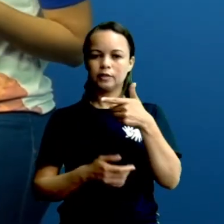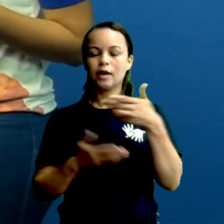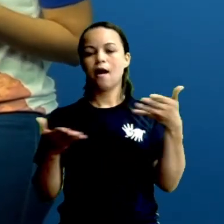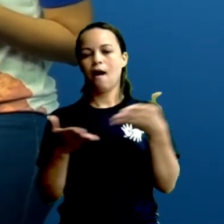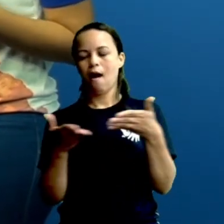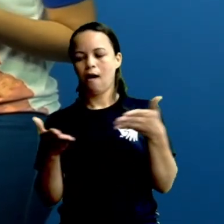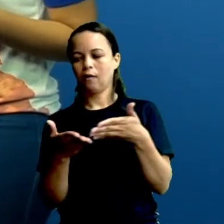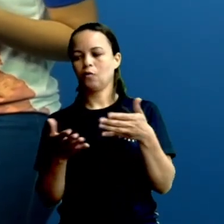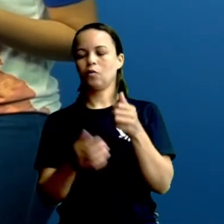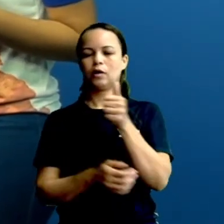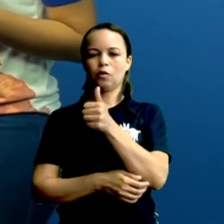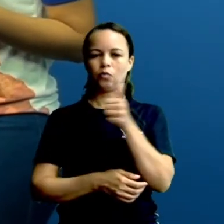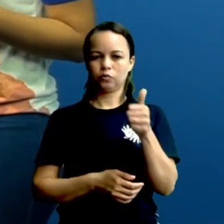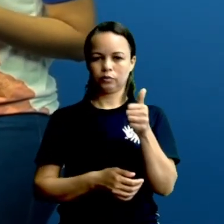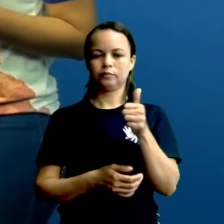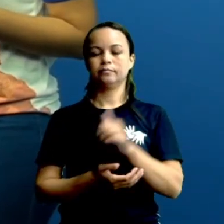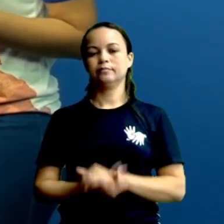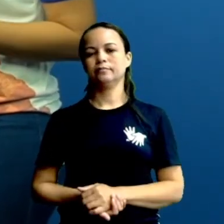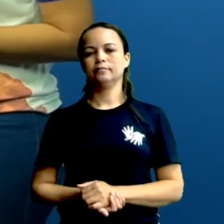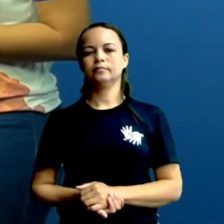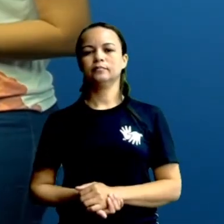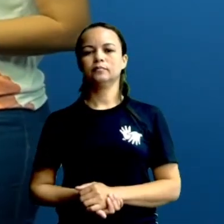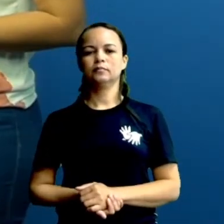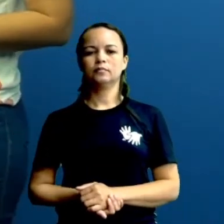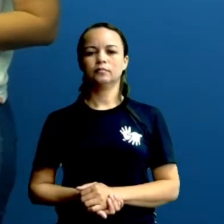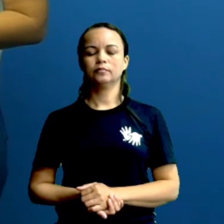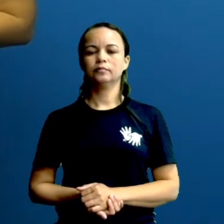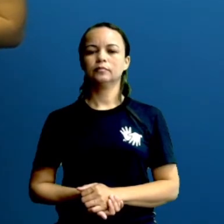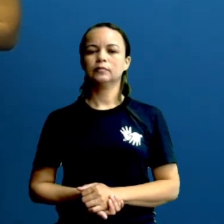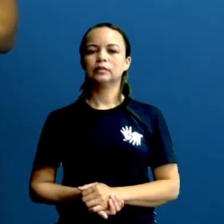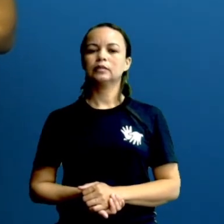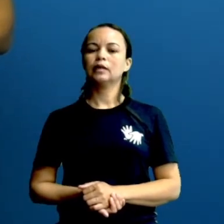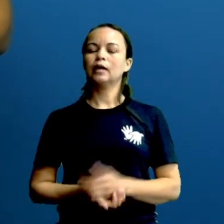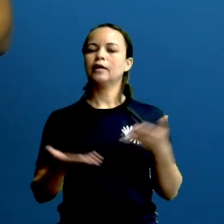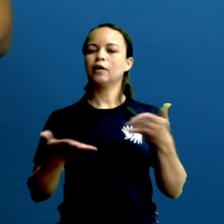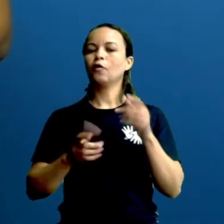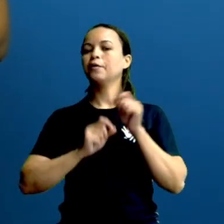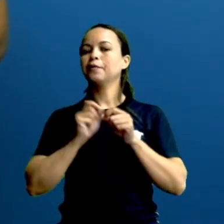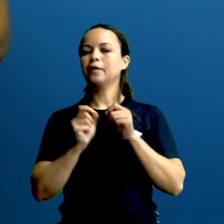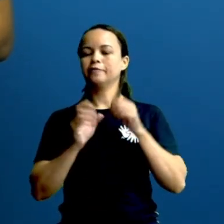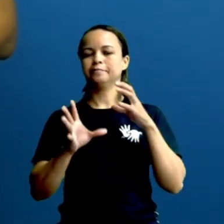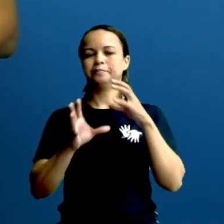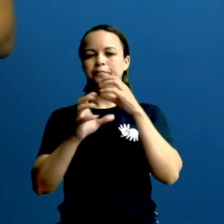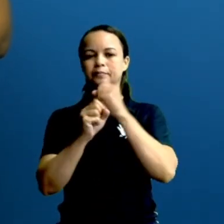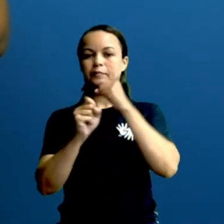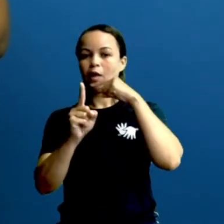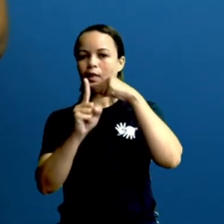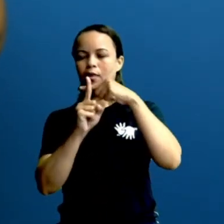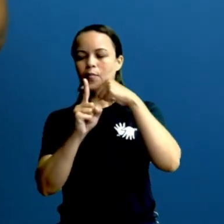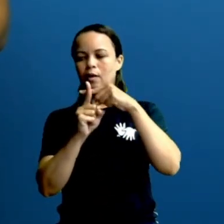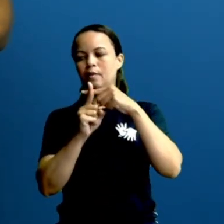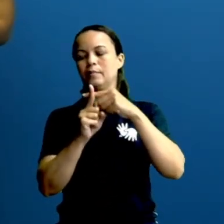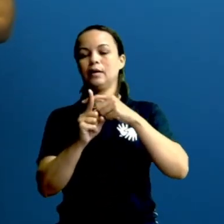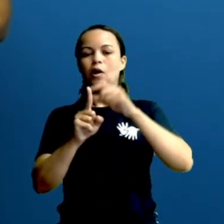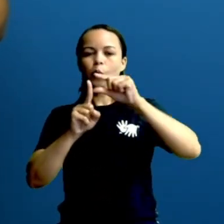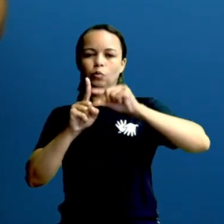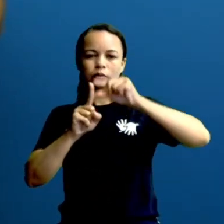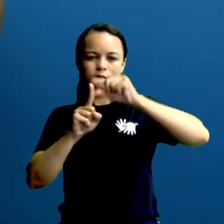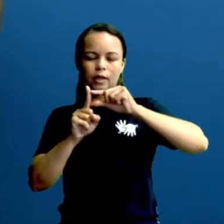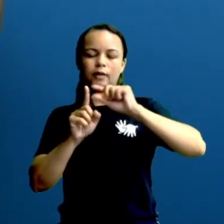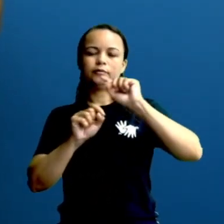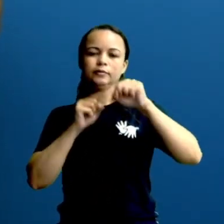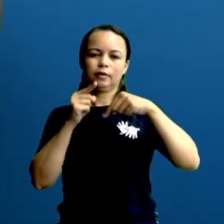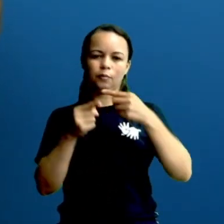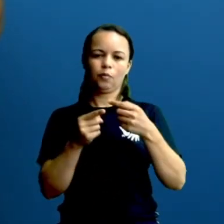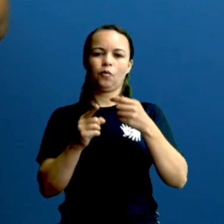e agora eu vou botar o número 11. E vou somar primeiro as unidades, depois